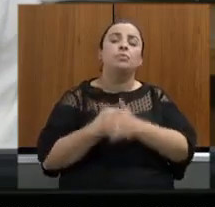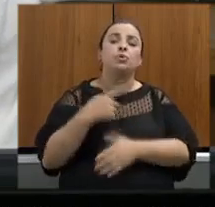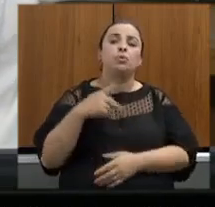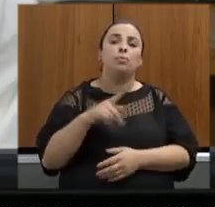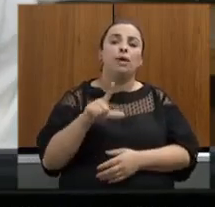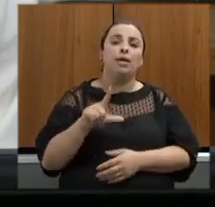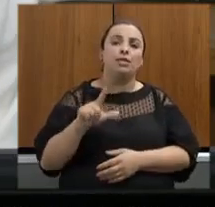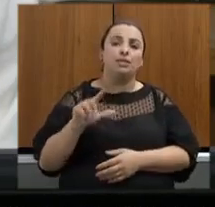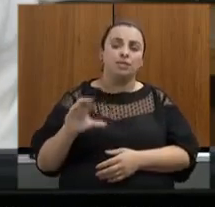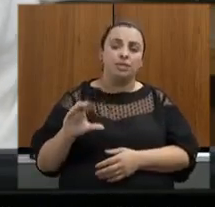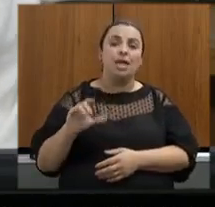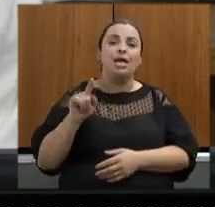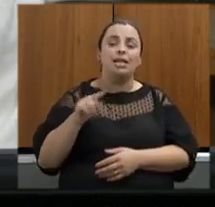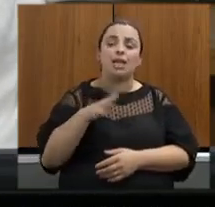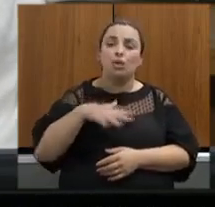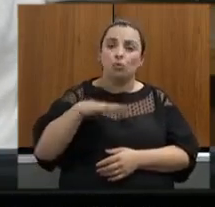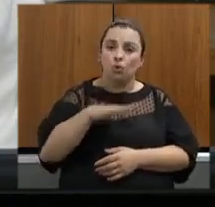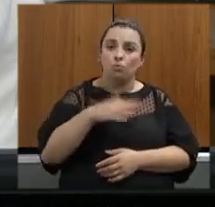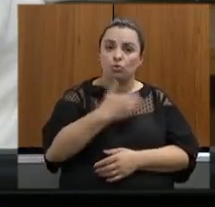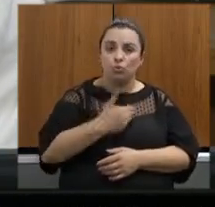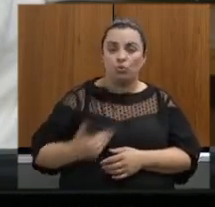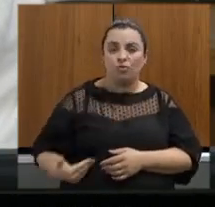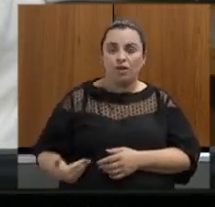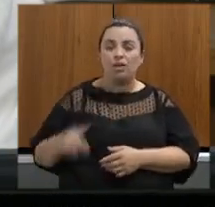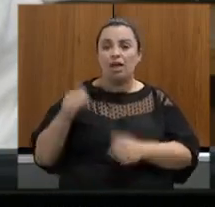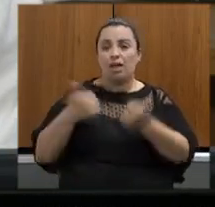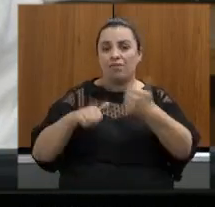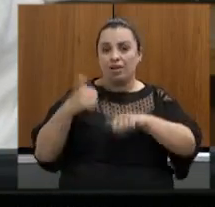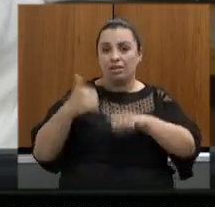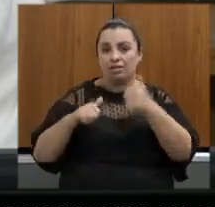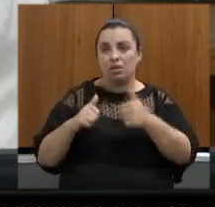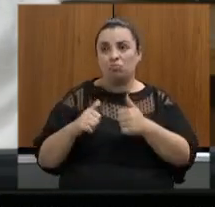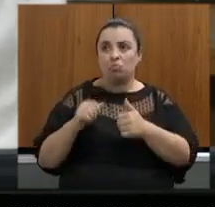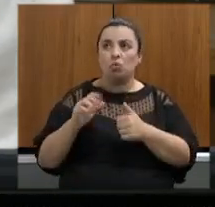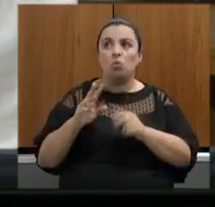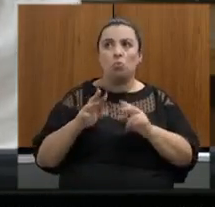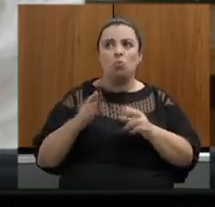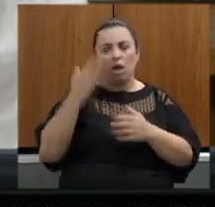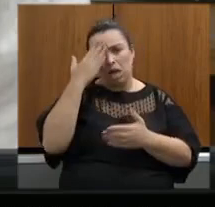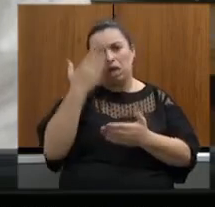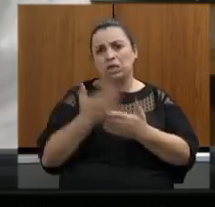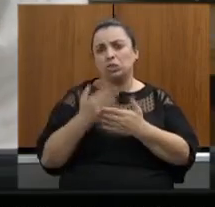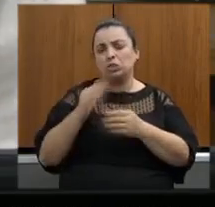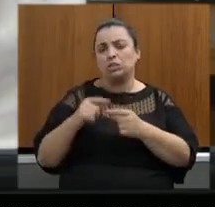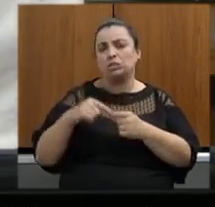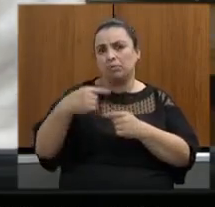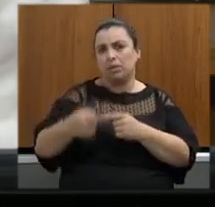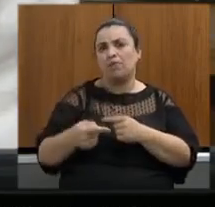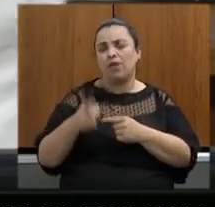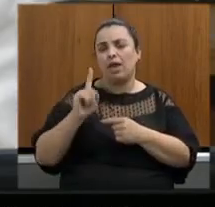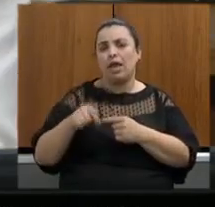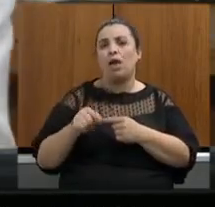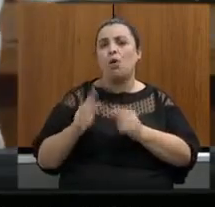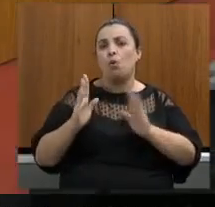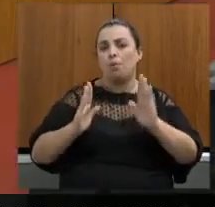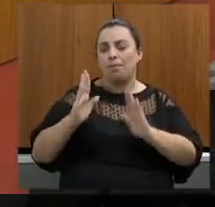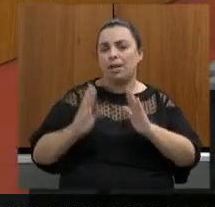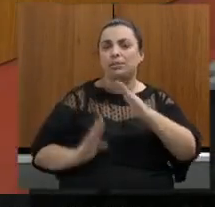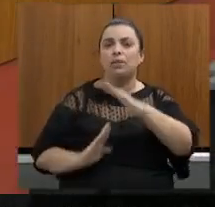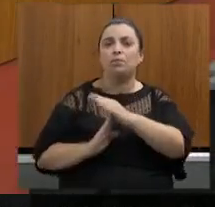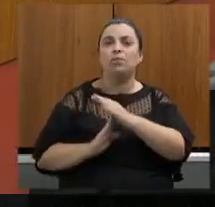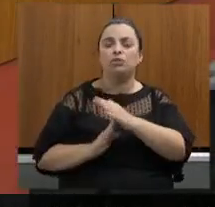governo passando para as devidas análises para São acredito eu na próxima semana o prazo máximo para são 2, e